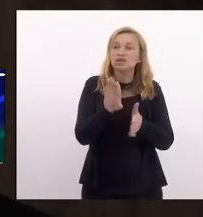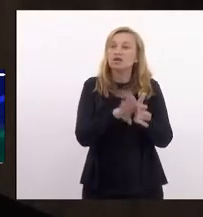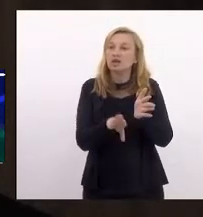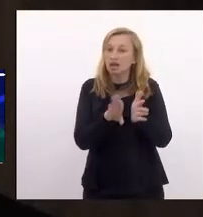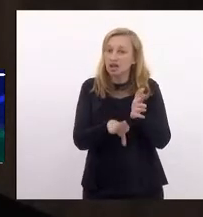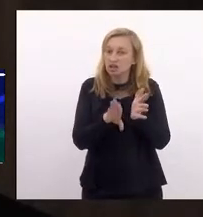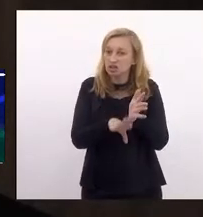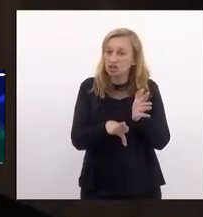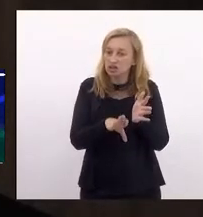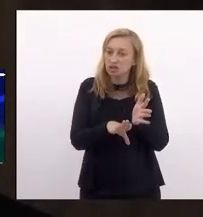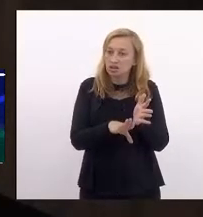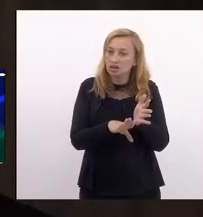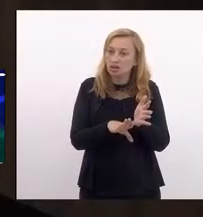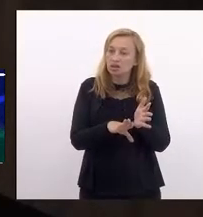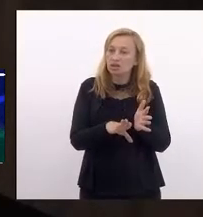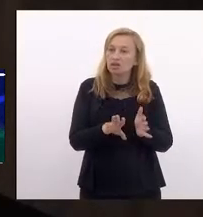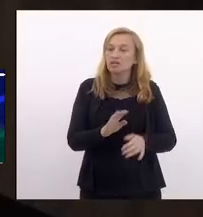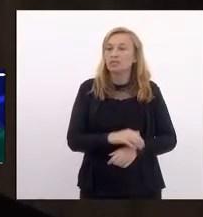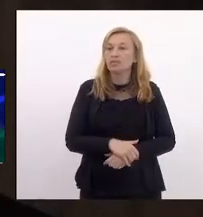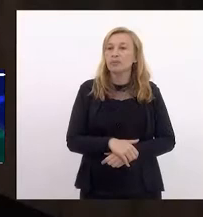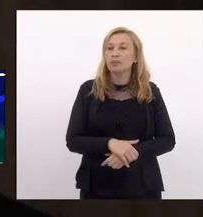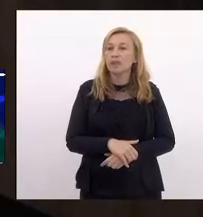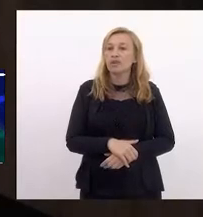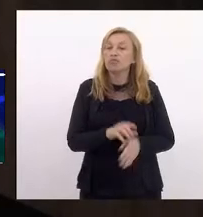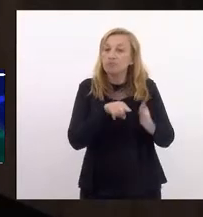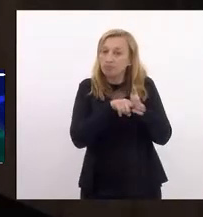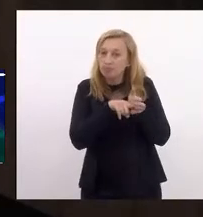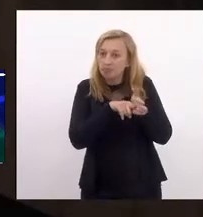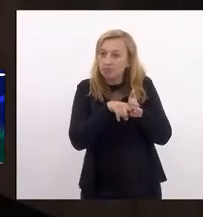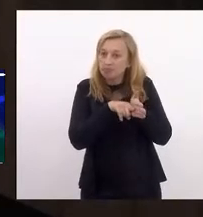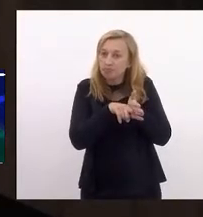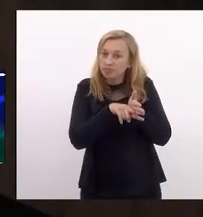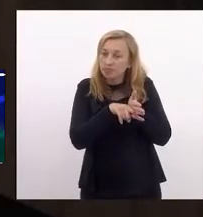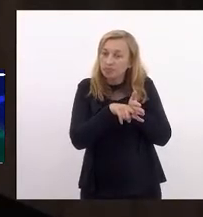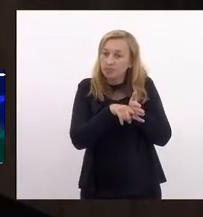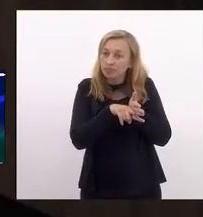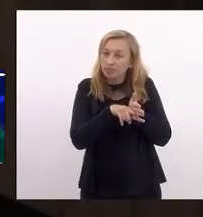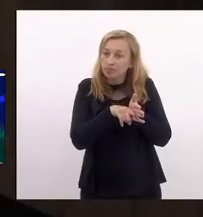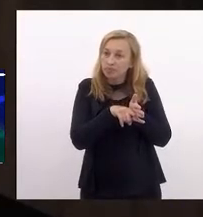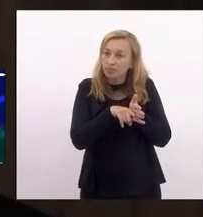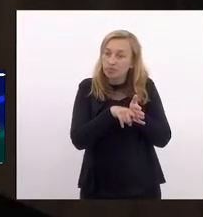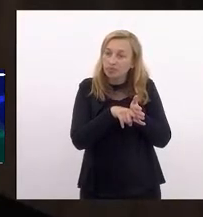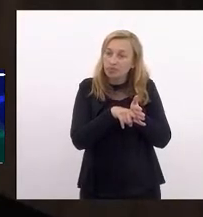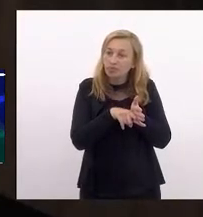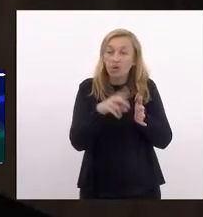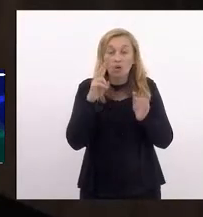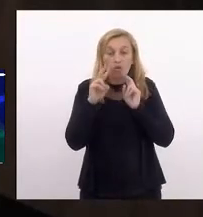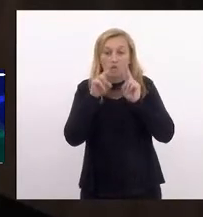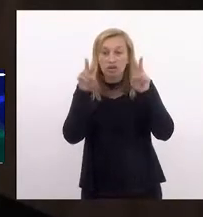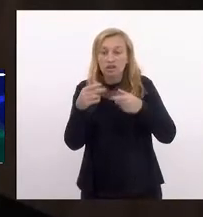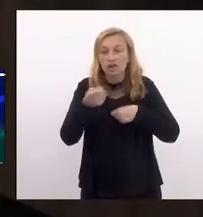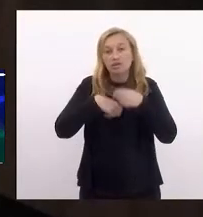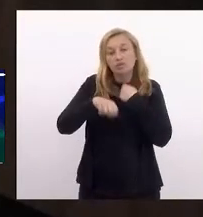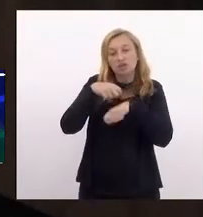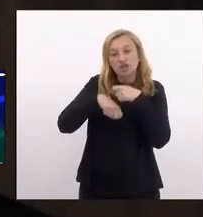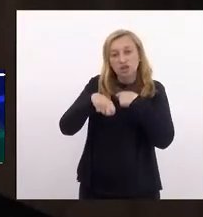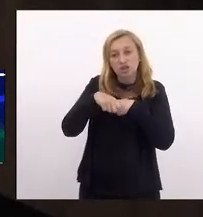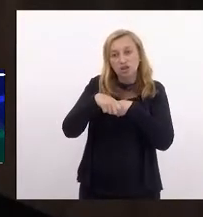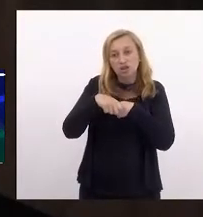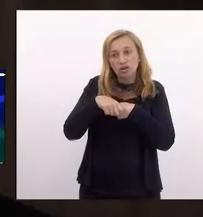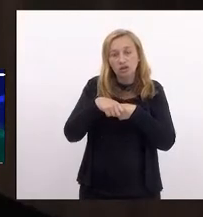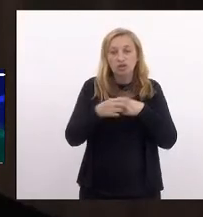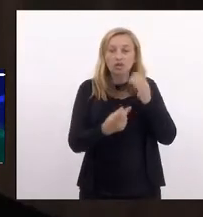gastar para proceder à a exação quer seja o seu ponto de vista administrativo